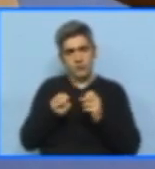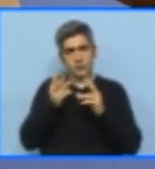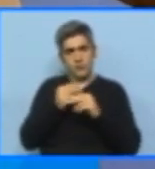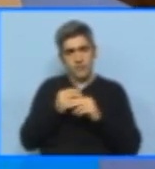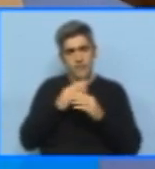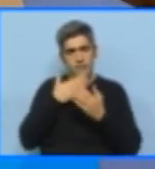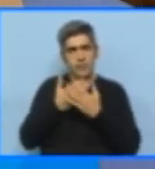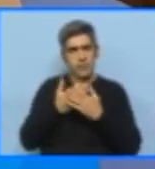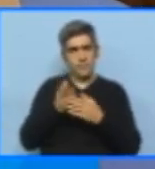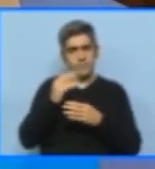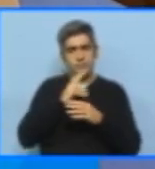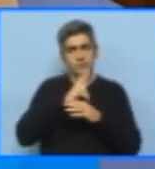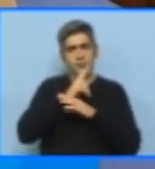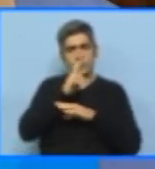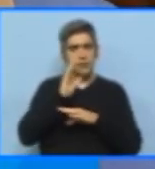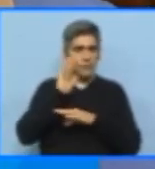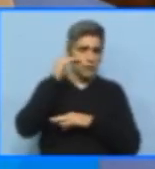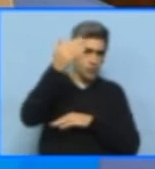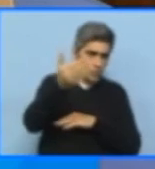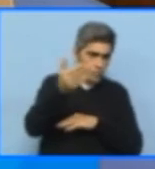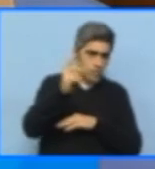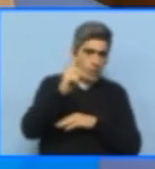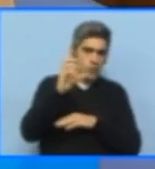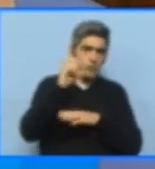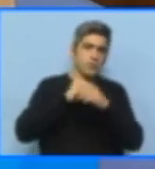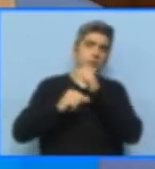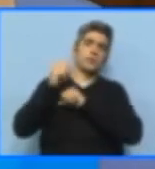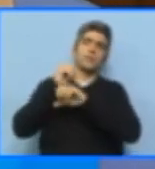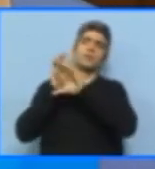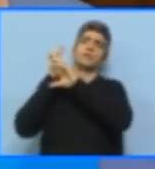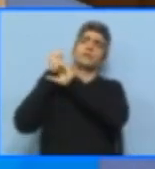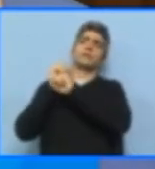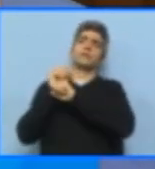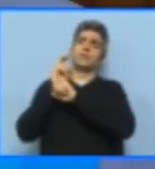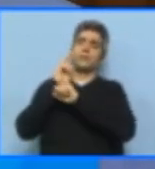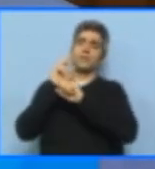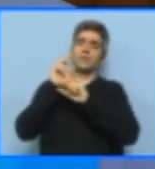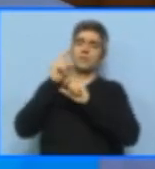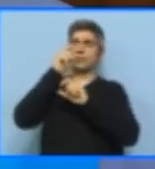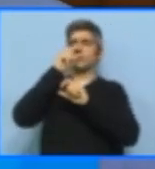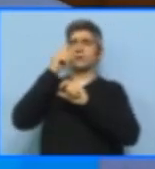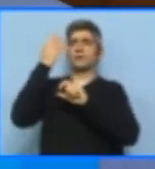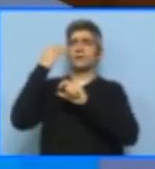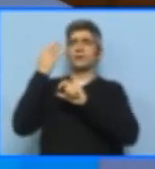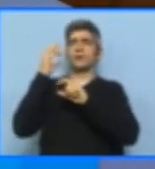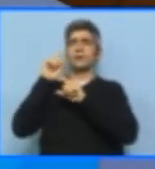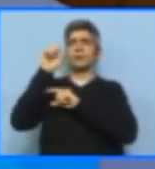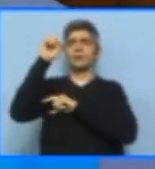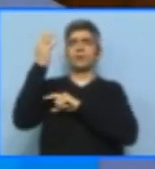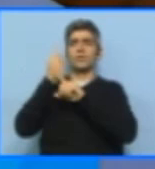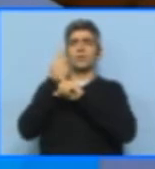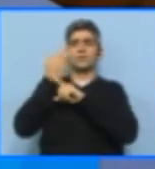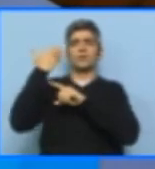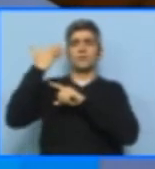é sermos capazes de dar respostas ao futuro e não estarmos a autocontemplar naquilo que foram os sucessos que